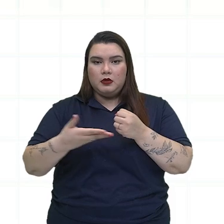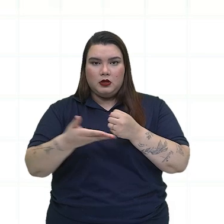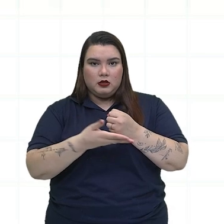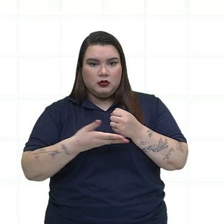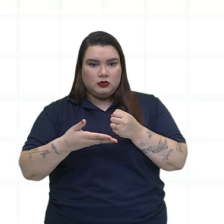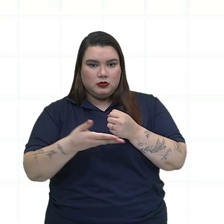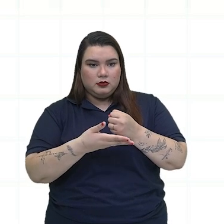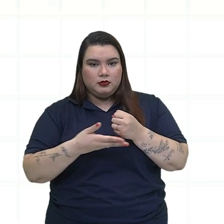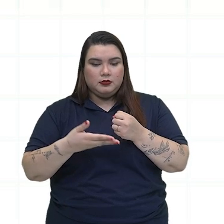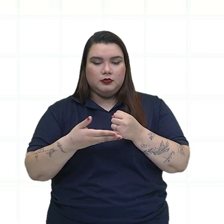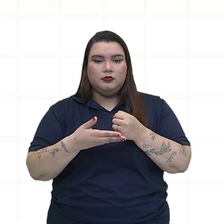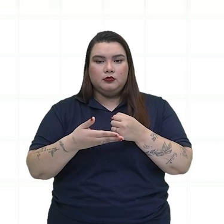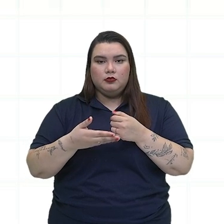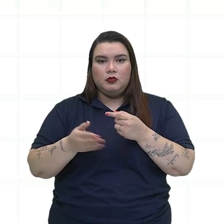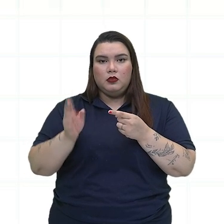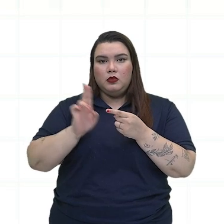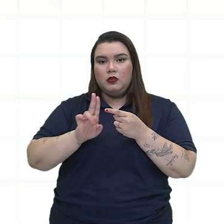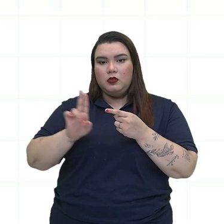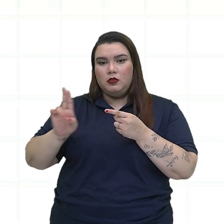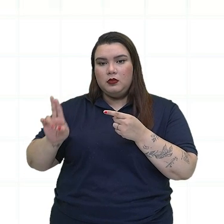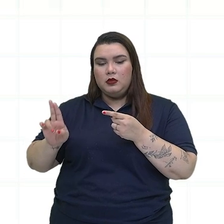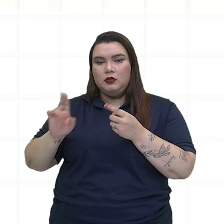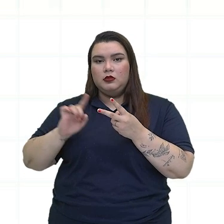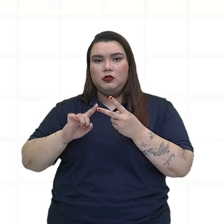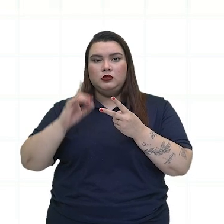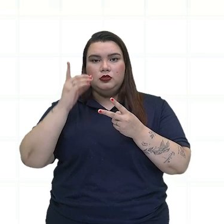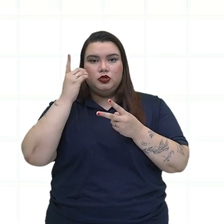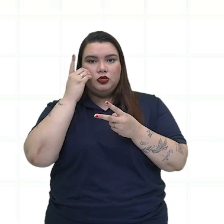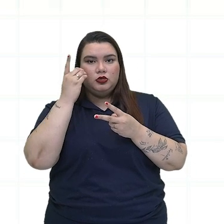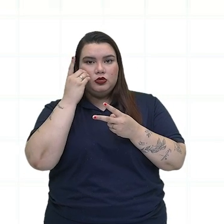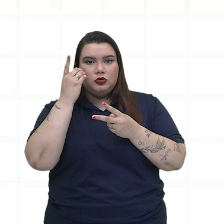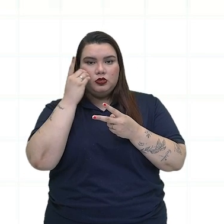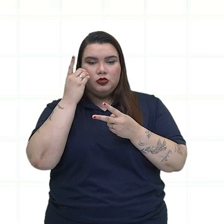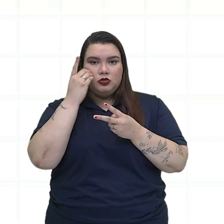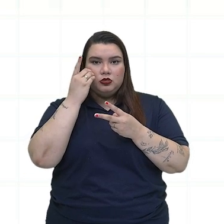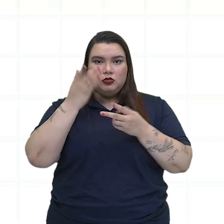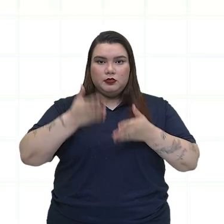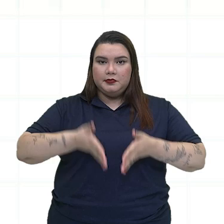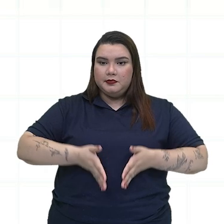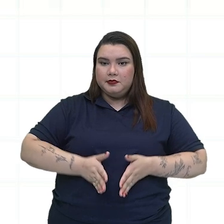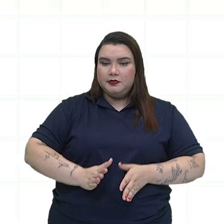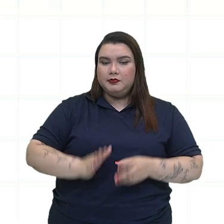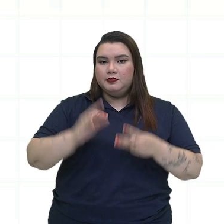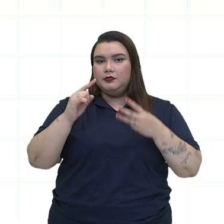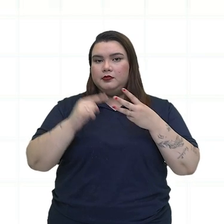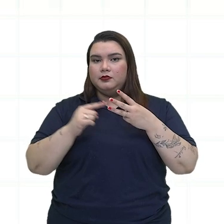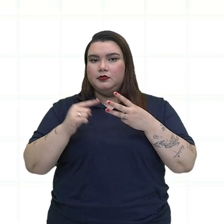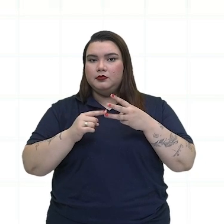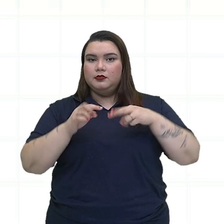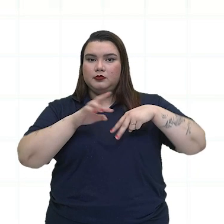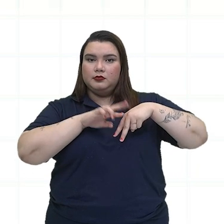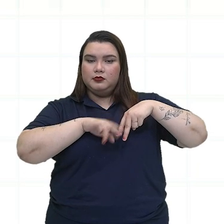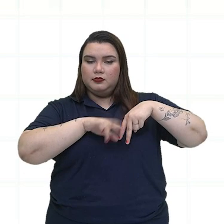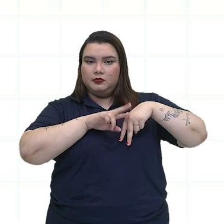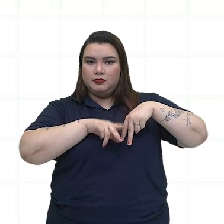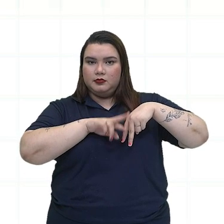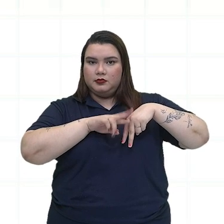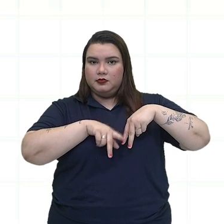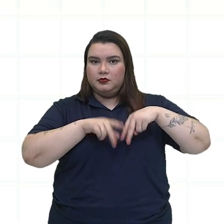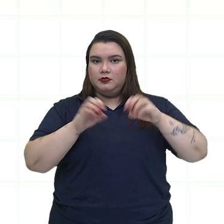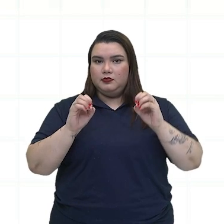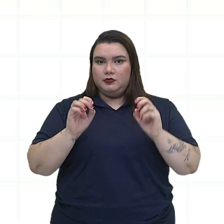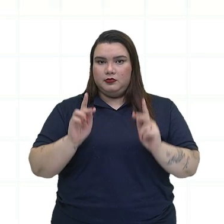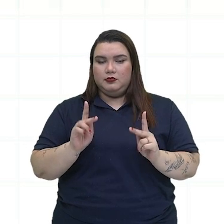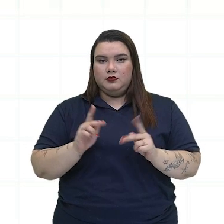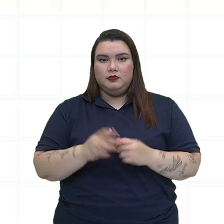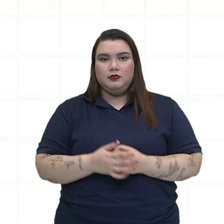identification, que é name, que é o nome, date of birth, data de nascimento, e o gender,